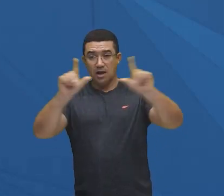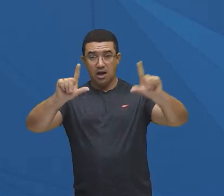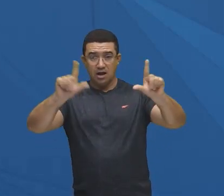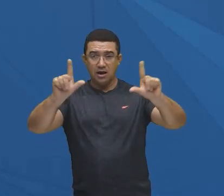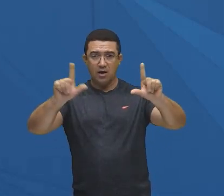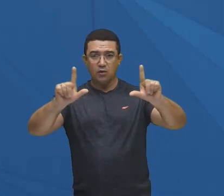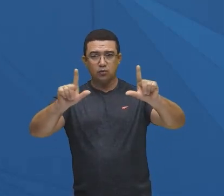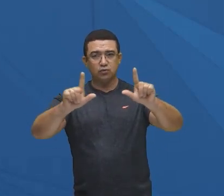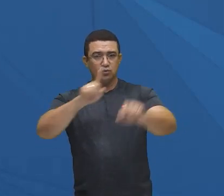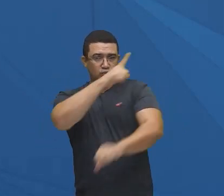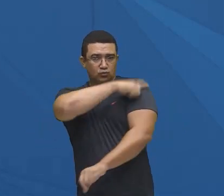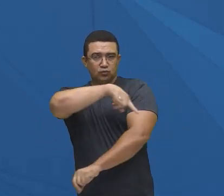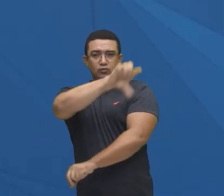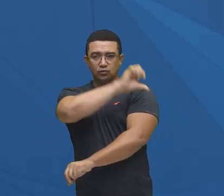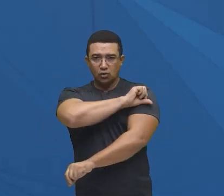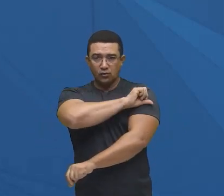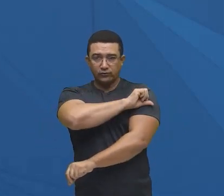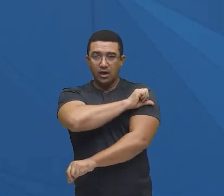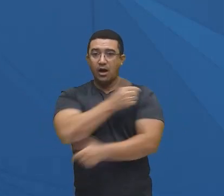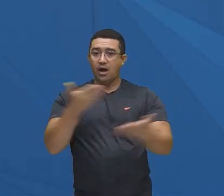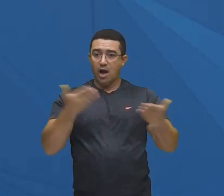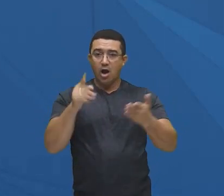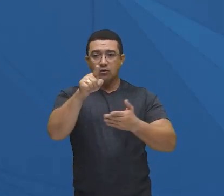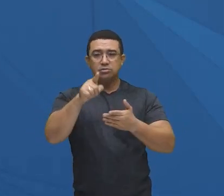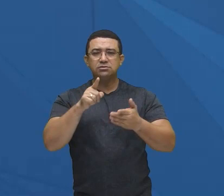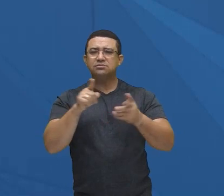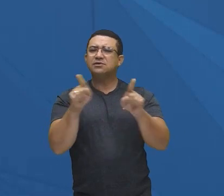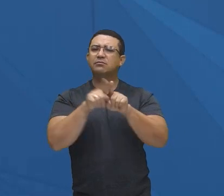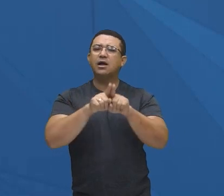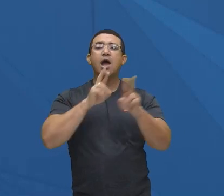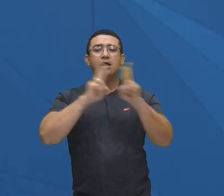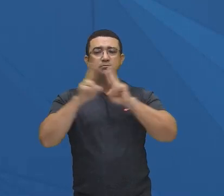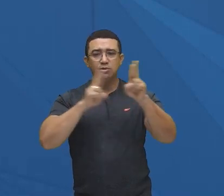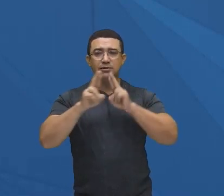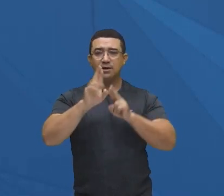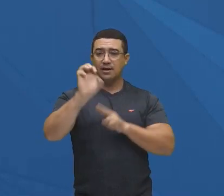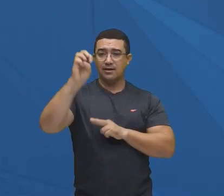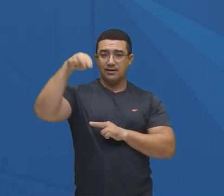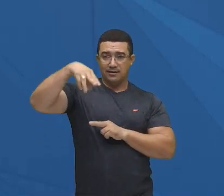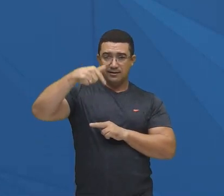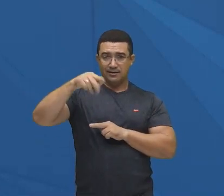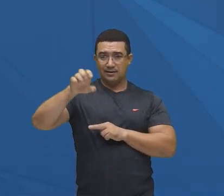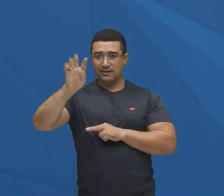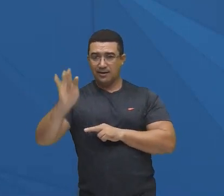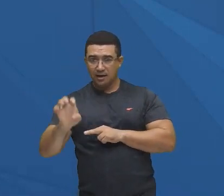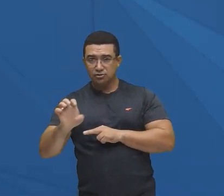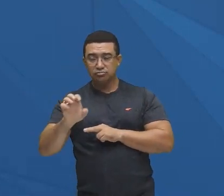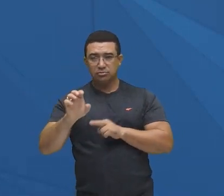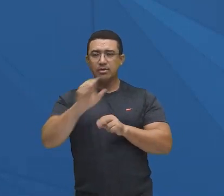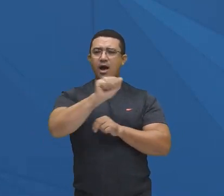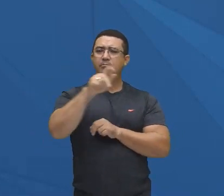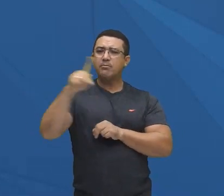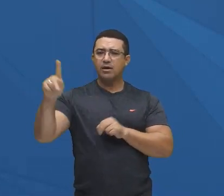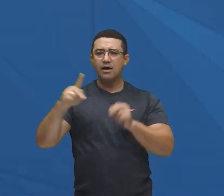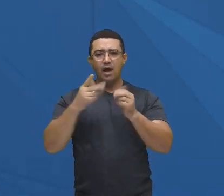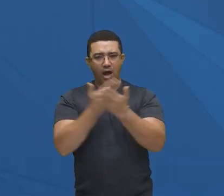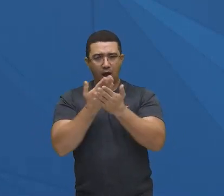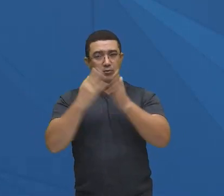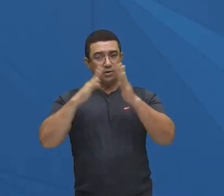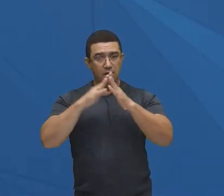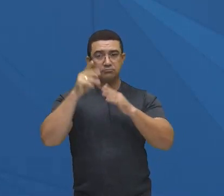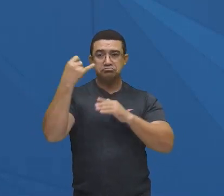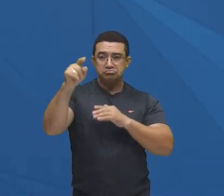vocês uma enquete e vocês têm que responder rapidinho no aplicativo, mas se você estiver no YouTube ou se você estiver assistindo